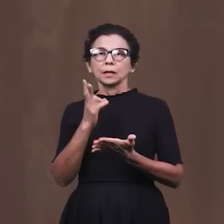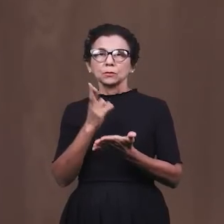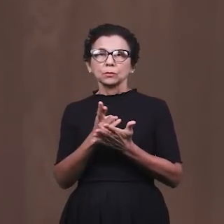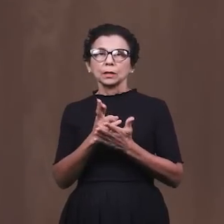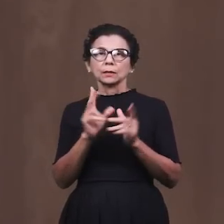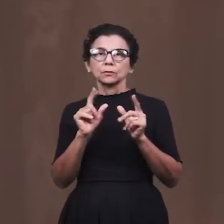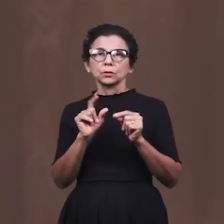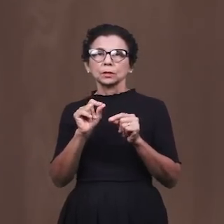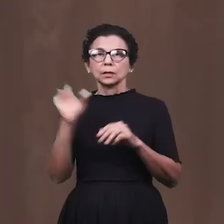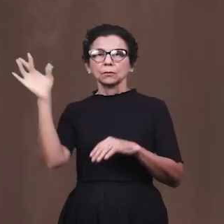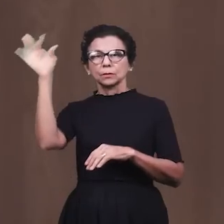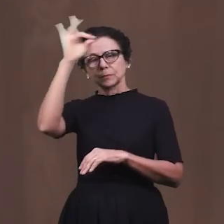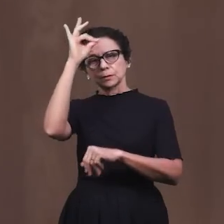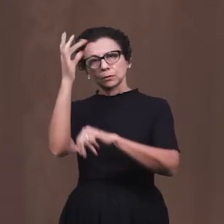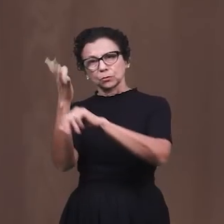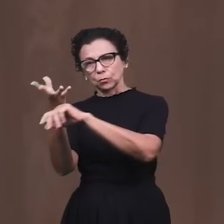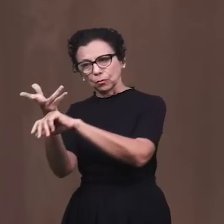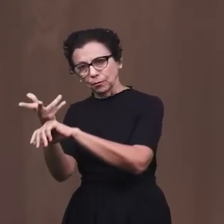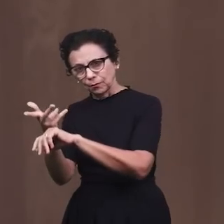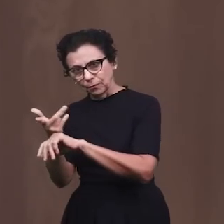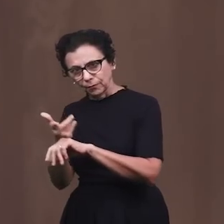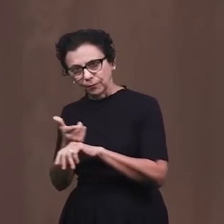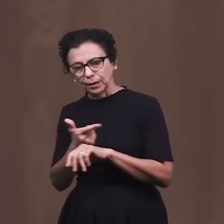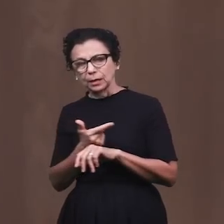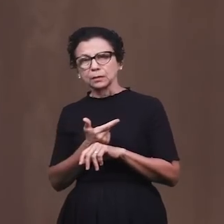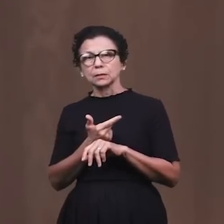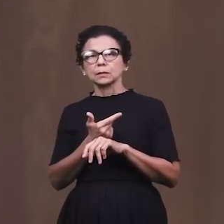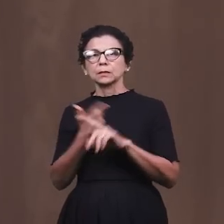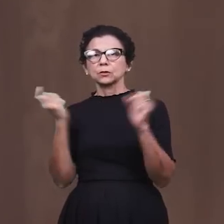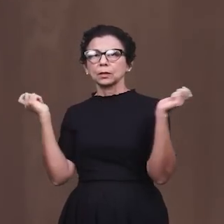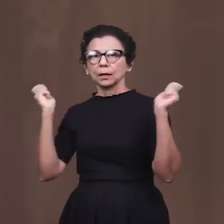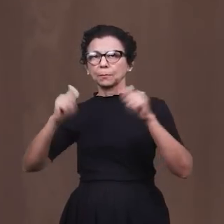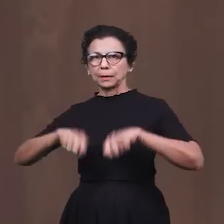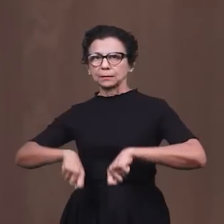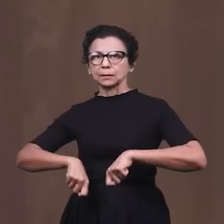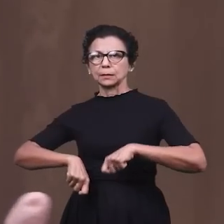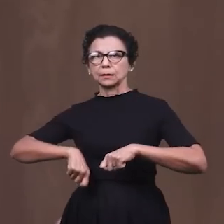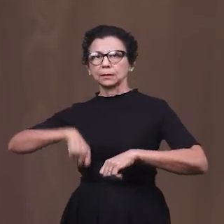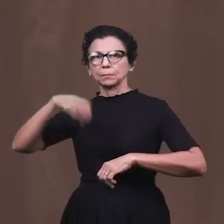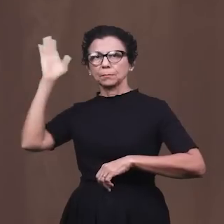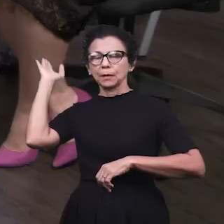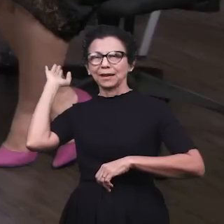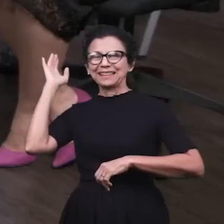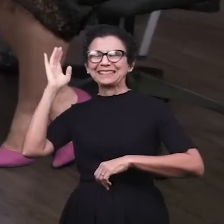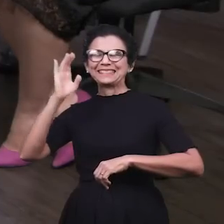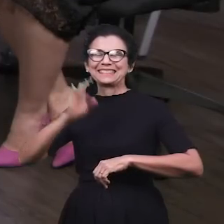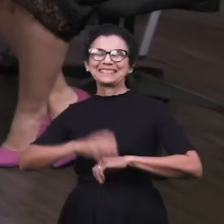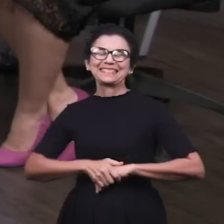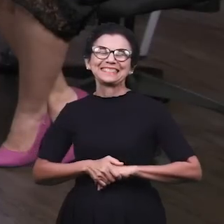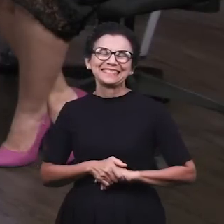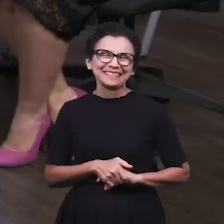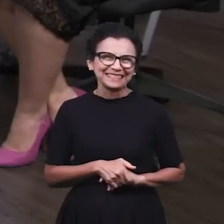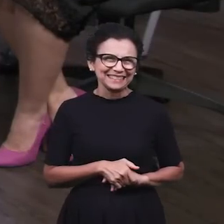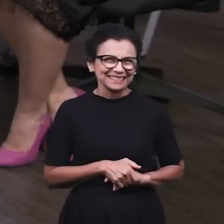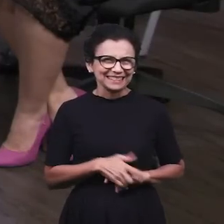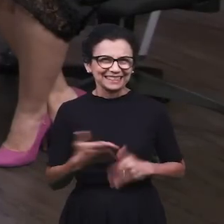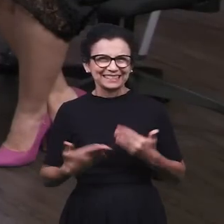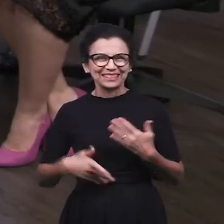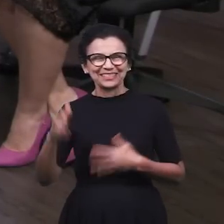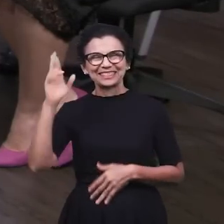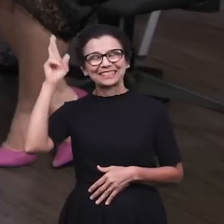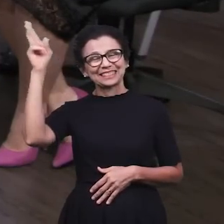Santo para nos capacitar a caminhar na presença do Senhor. Não sei se ficou claro, se complicou mais